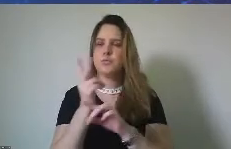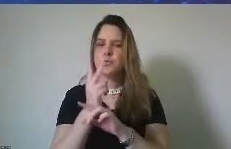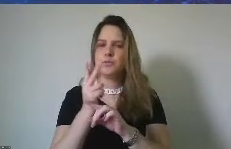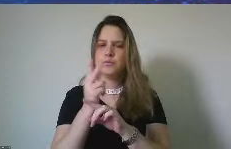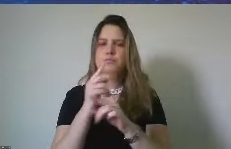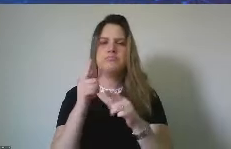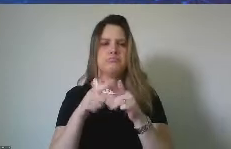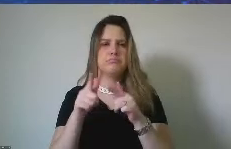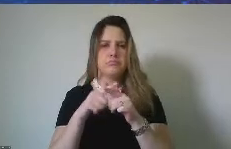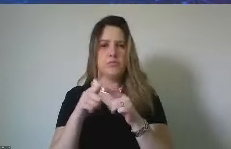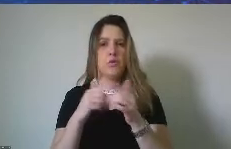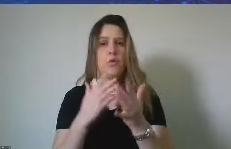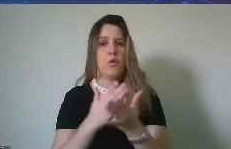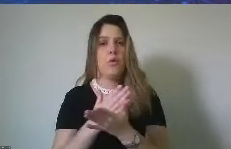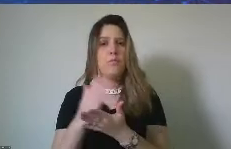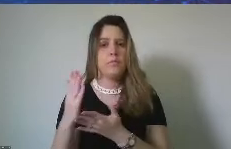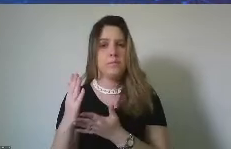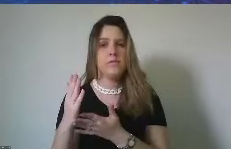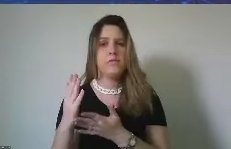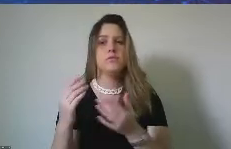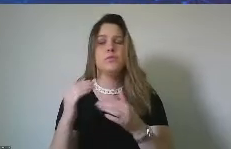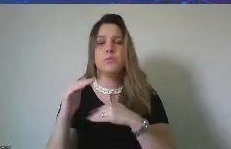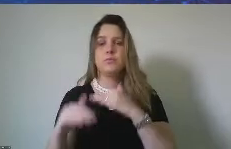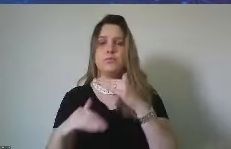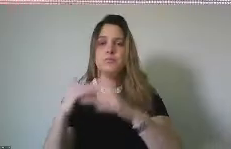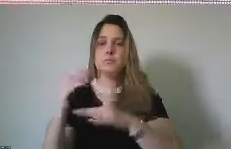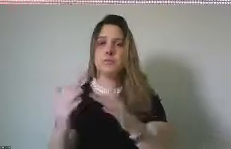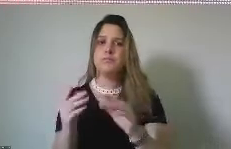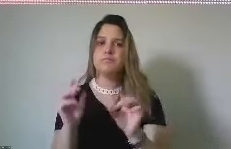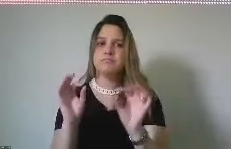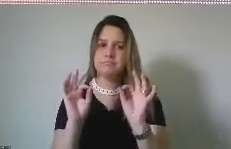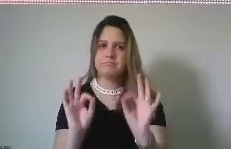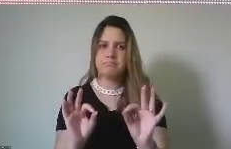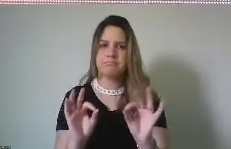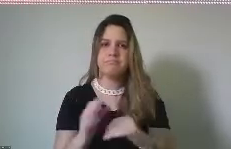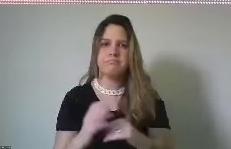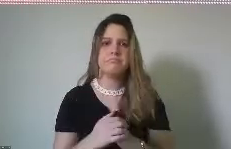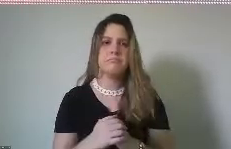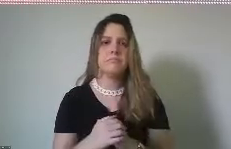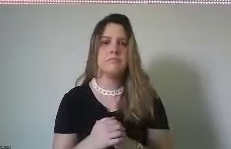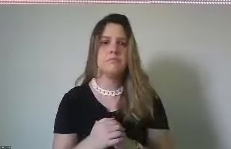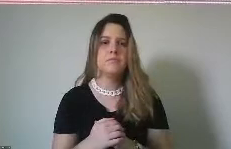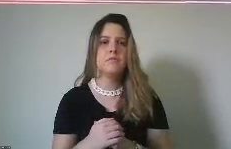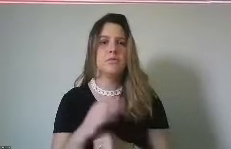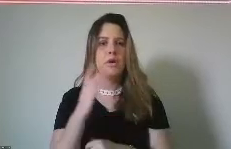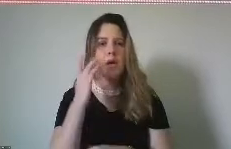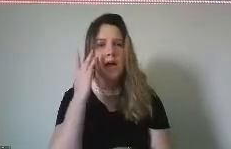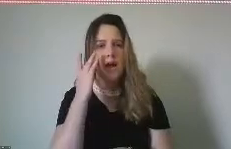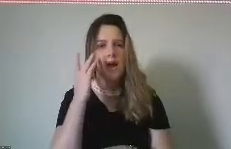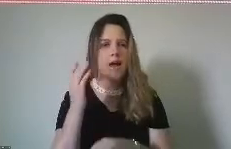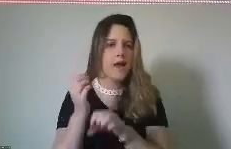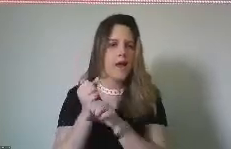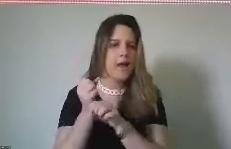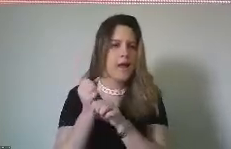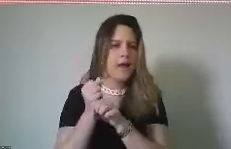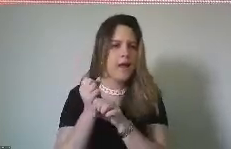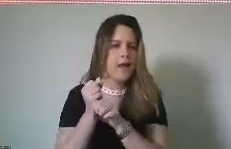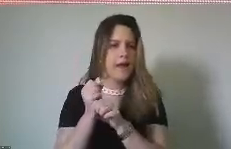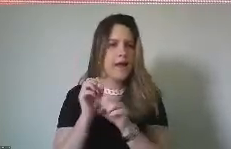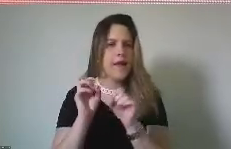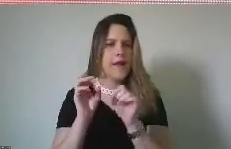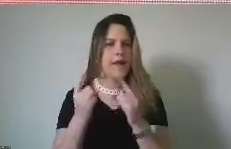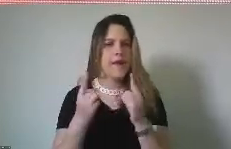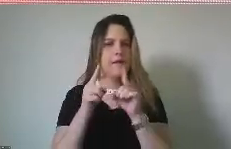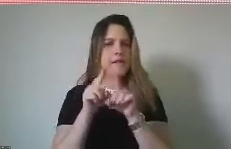proventos perdão de proventos por ação se a gente fizer a conta quer dizer que a companhia nos últimos 10 anos